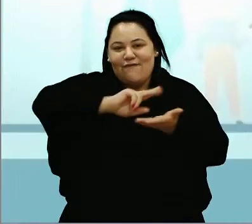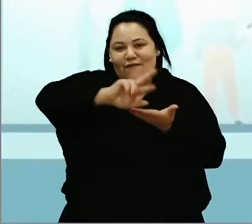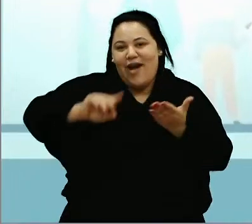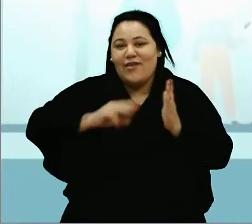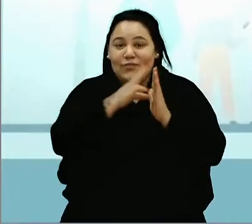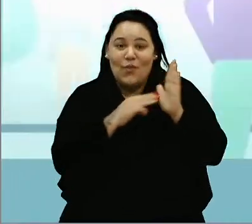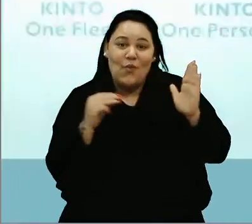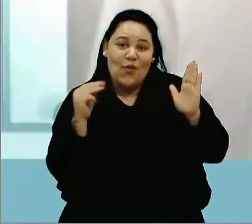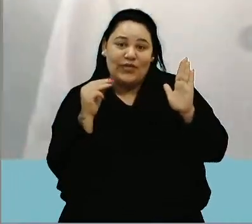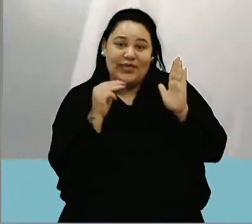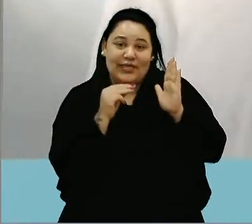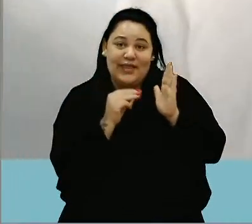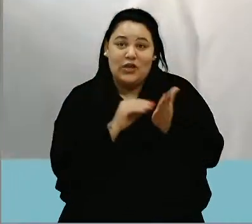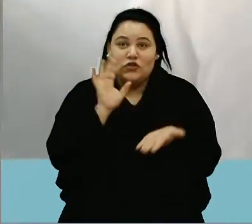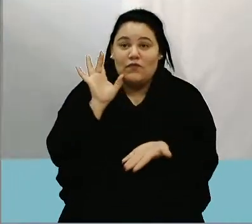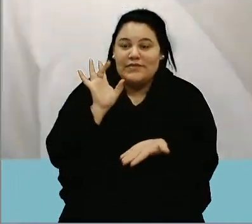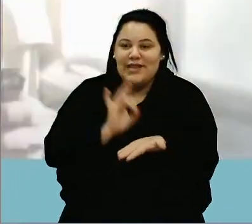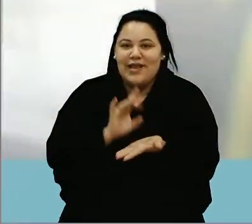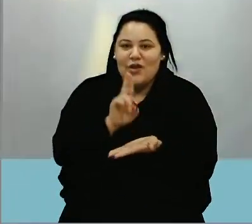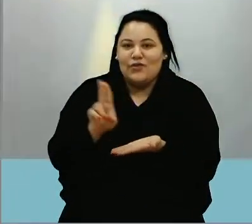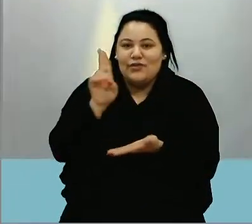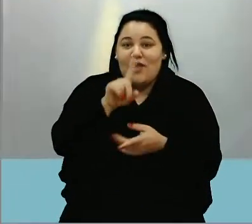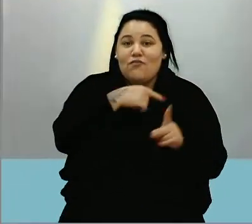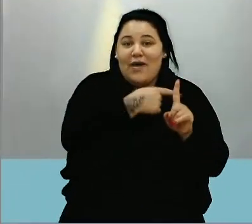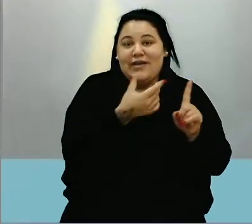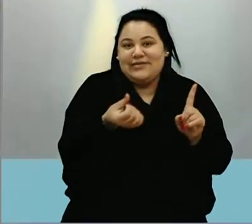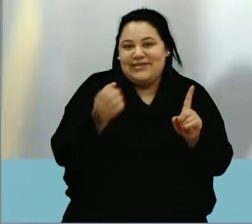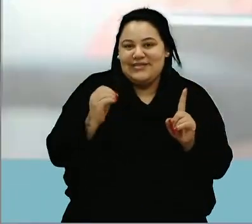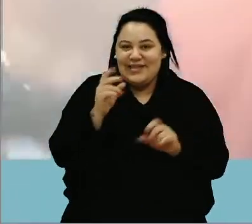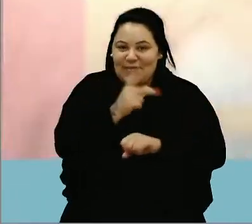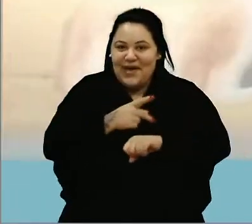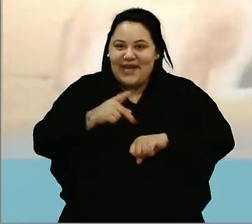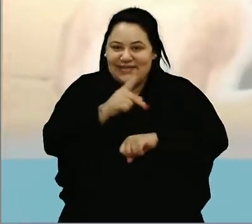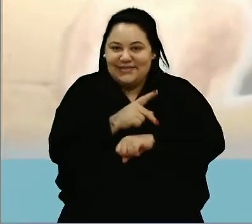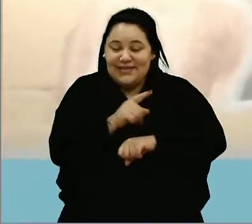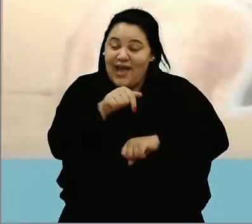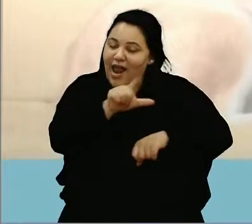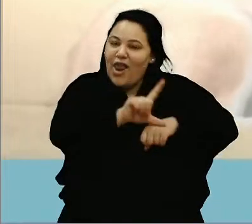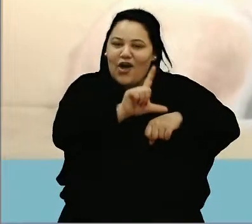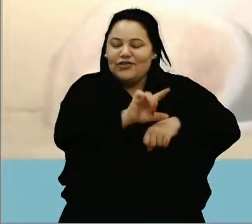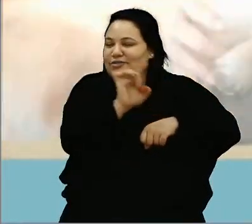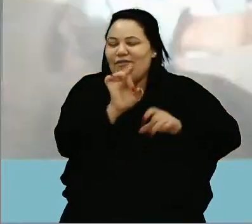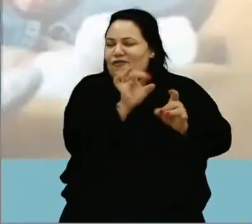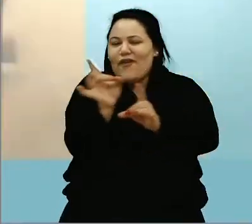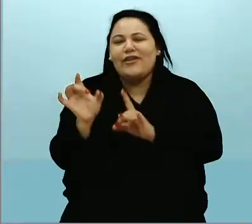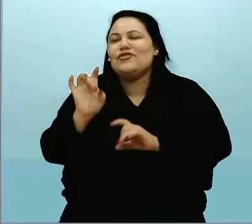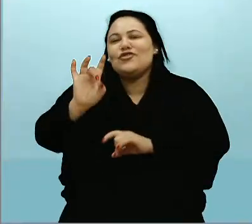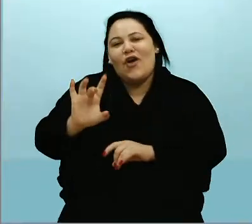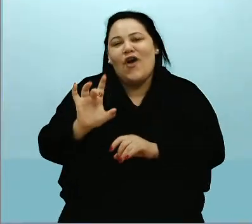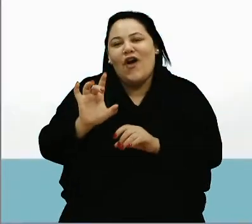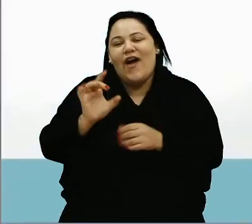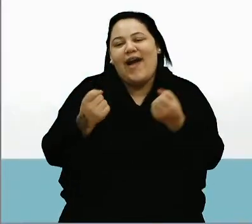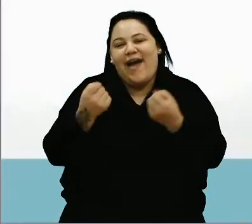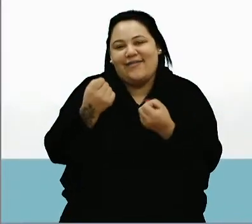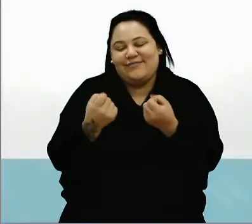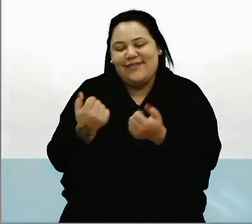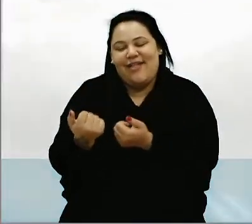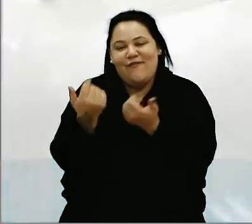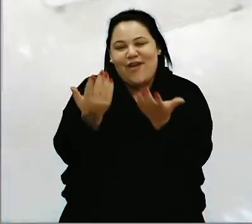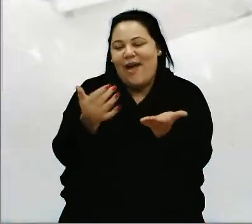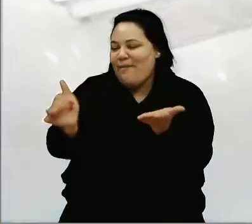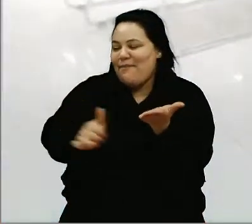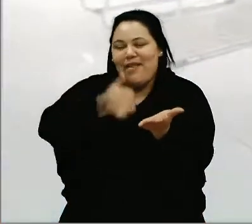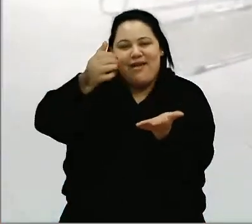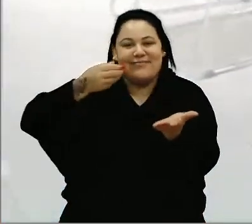homologados por usuários de mais de 160 países. A concessionária não vende apenas veículos, ela oferece a melhor experiência